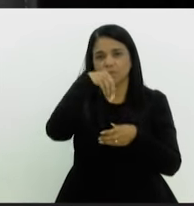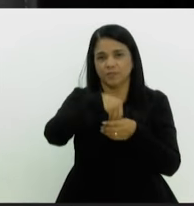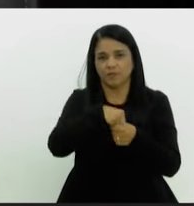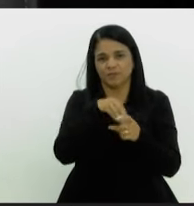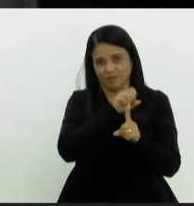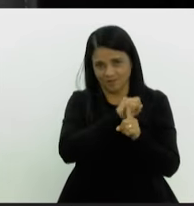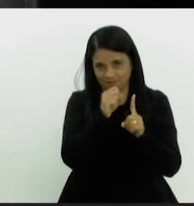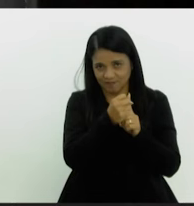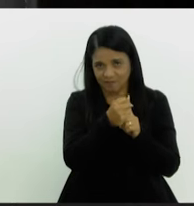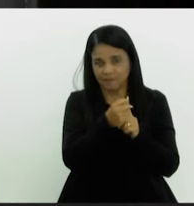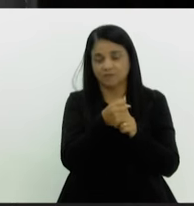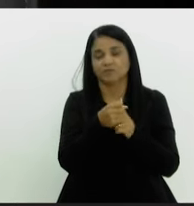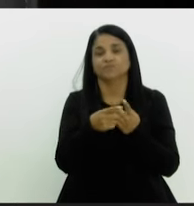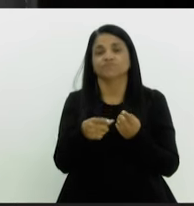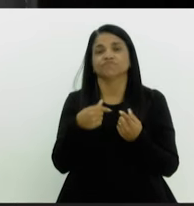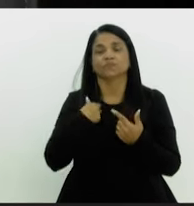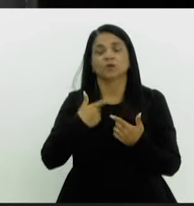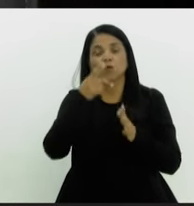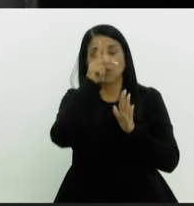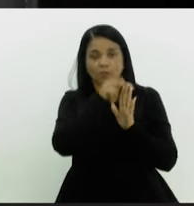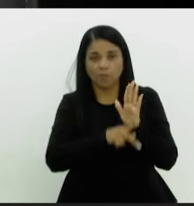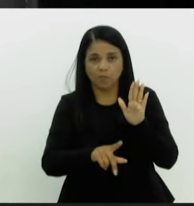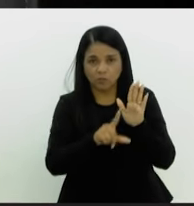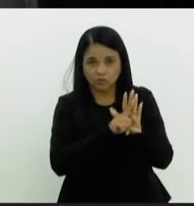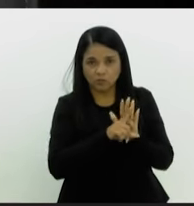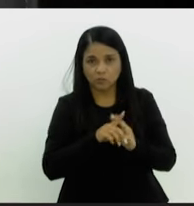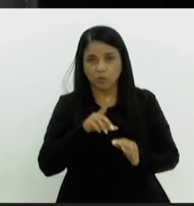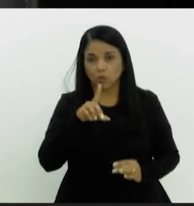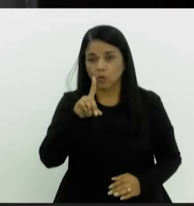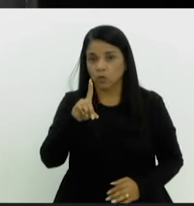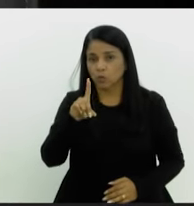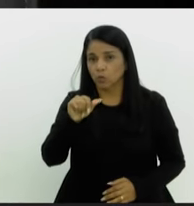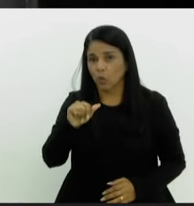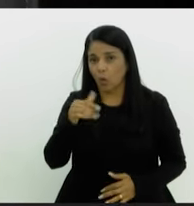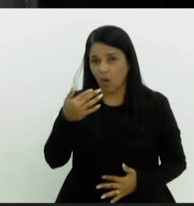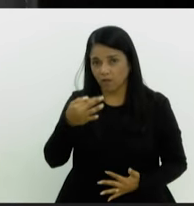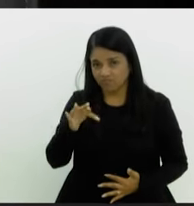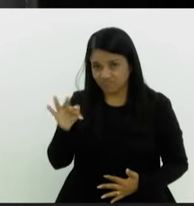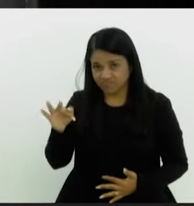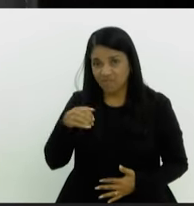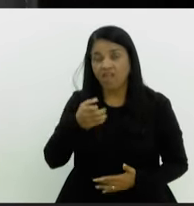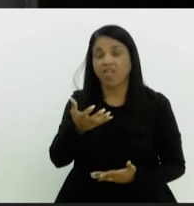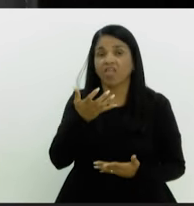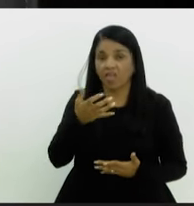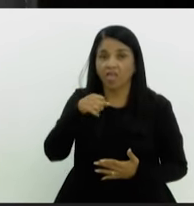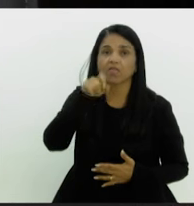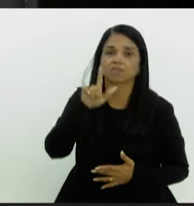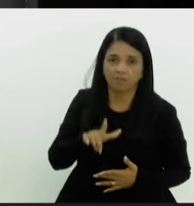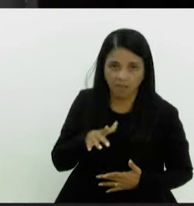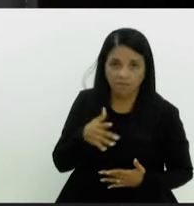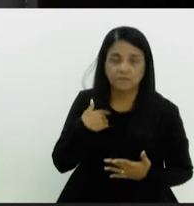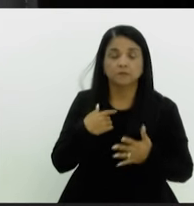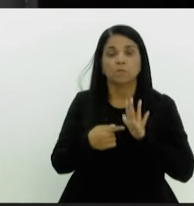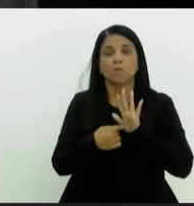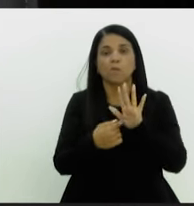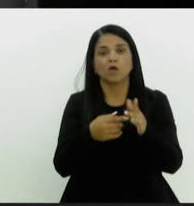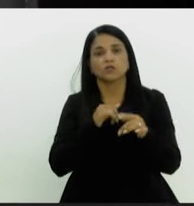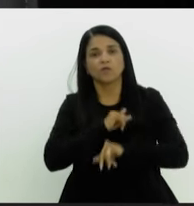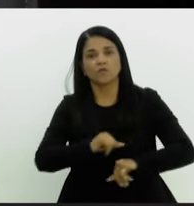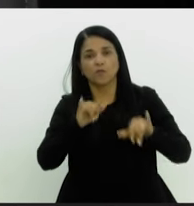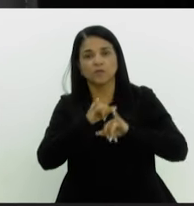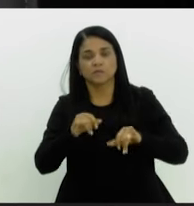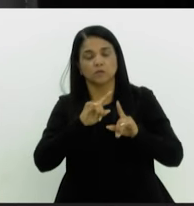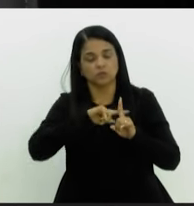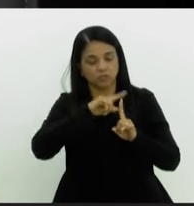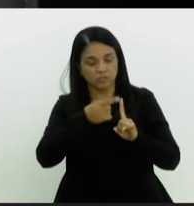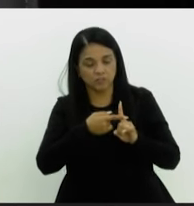repito o prelo doula quem quiser tem como objetivo promover o acesso à informações sobre gestação e parto